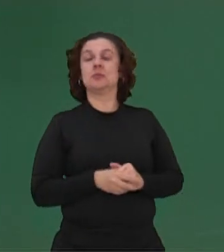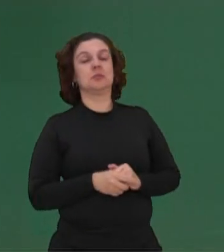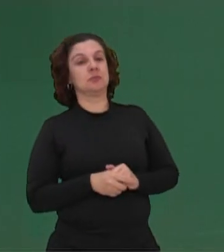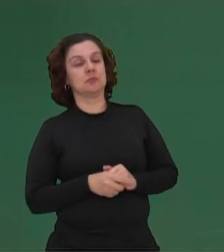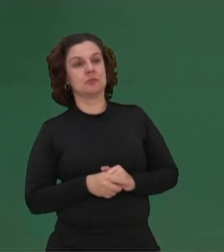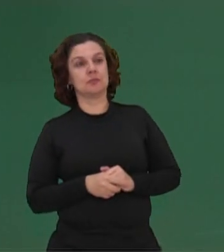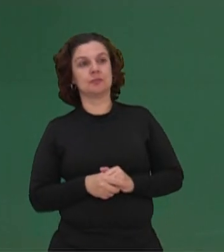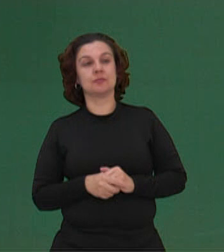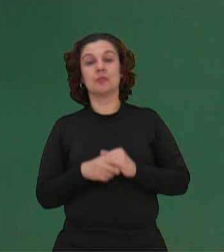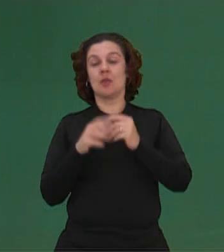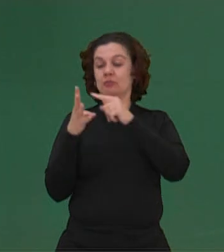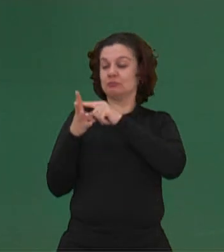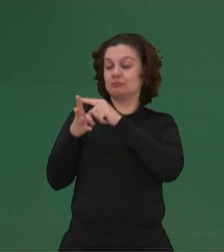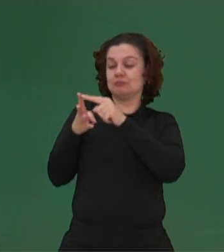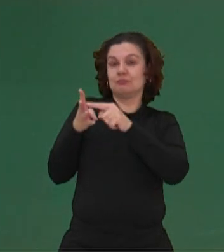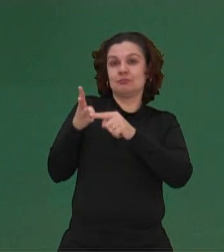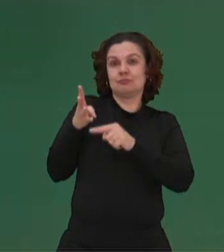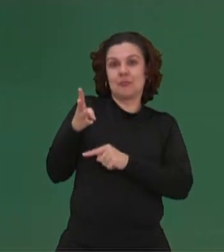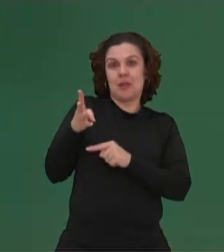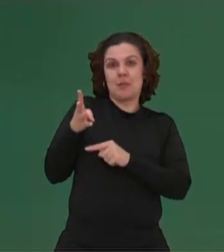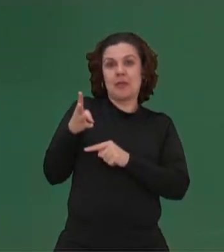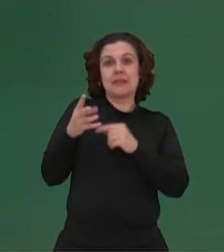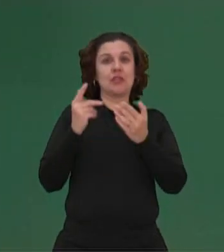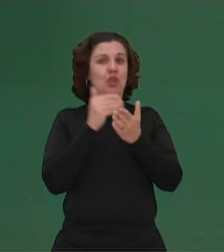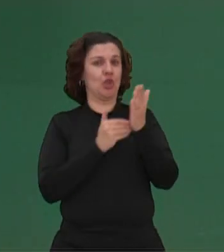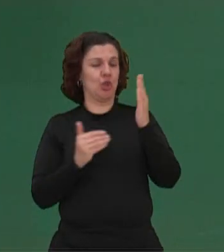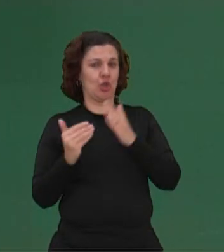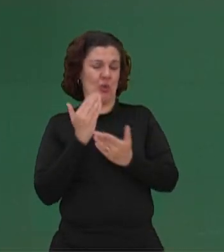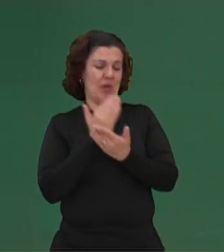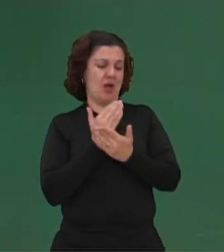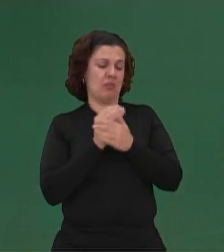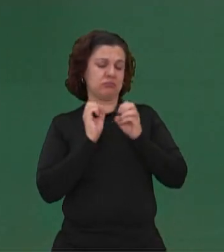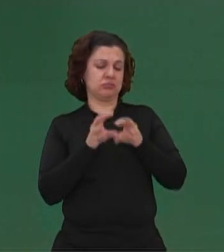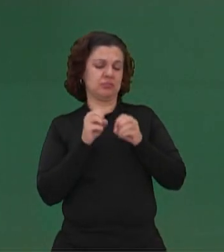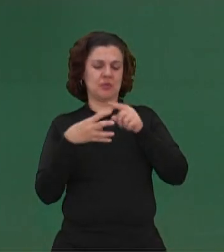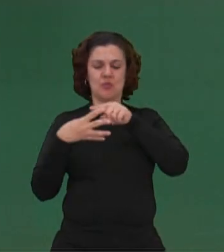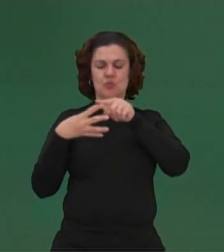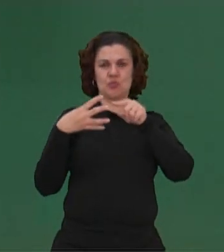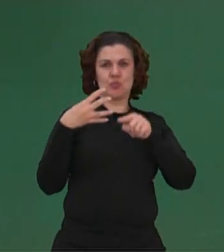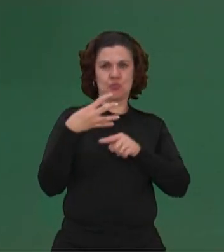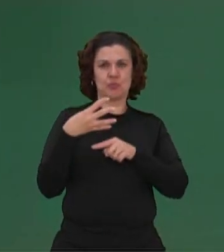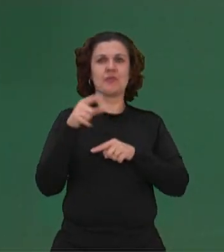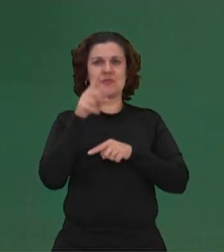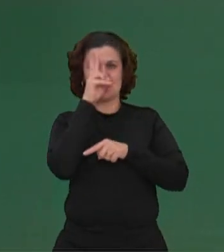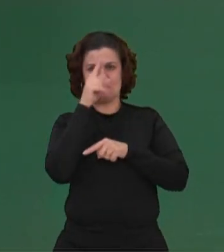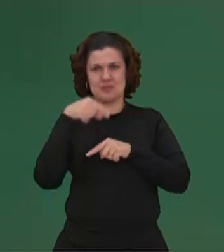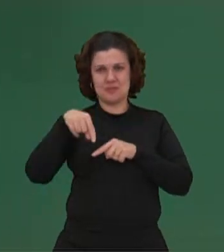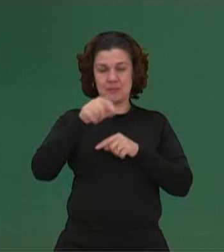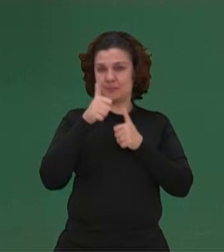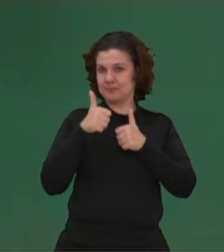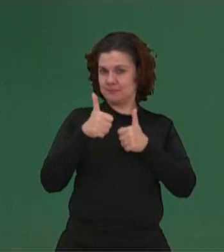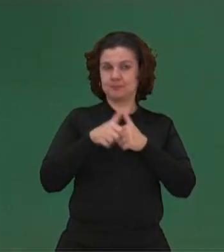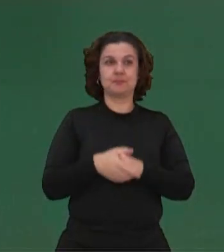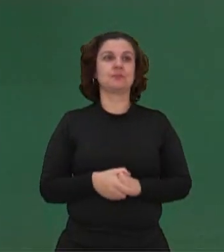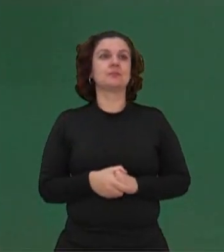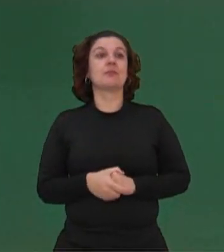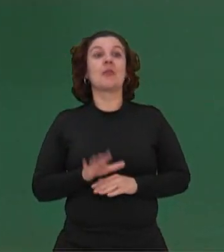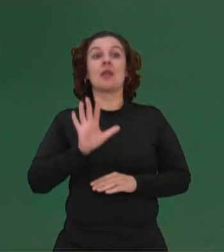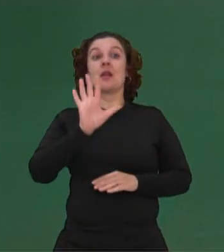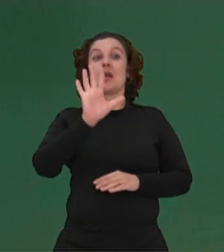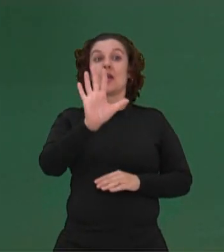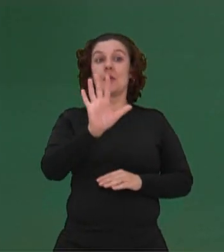lembre dessas 4 características. Em todas as aulas a gente falou disso, então fica fácil para você lembrar, certo?